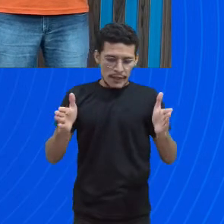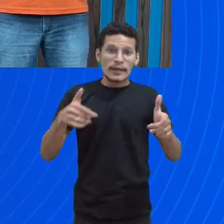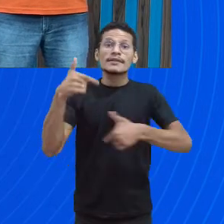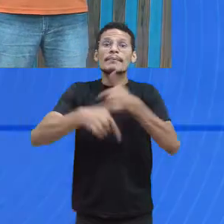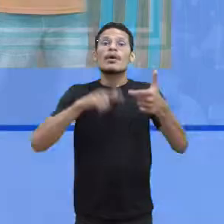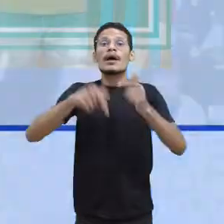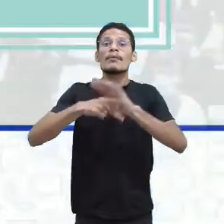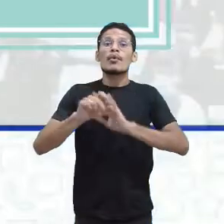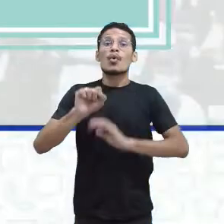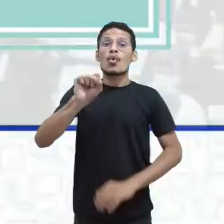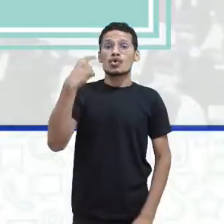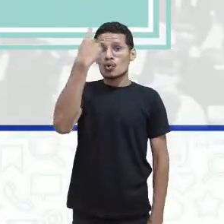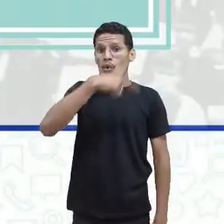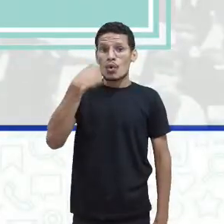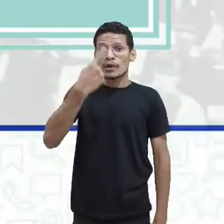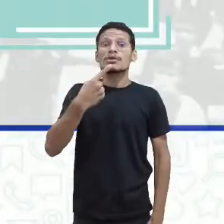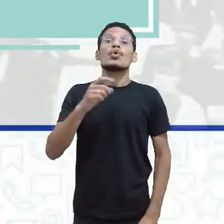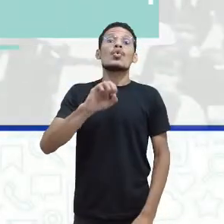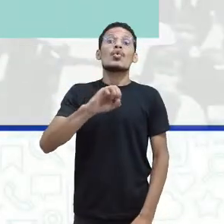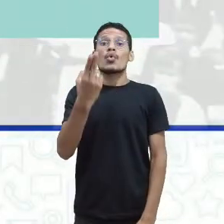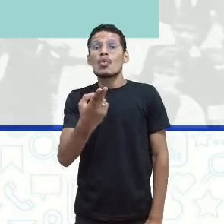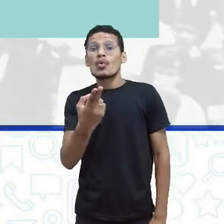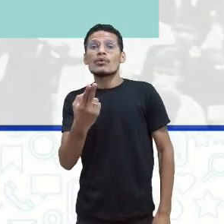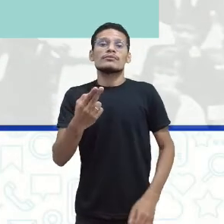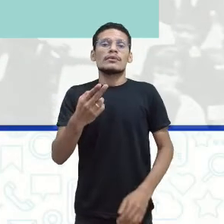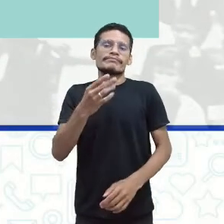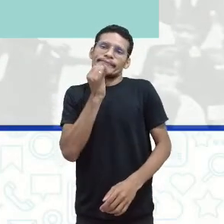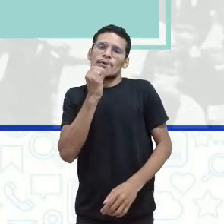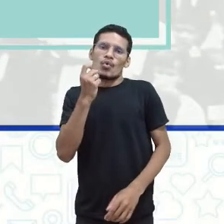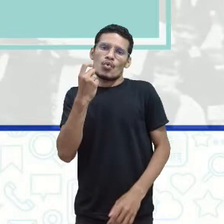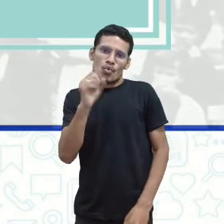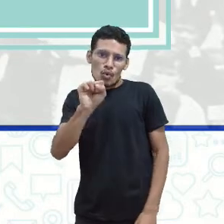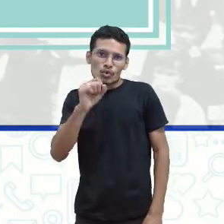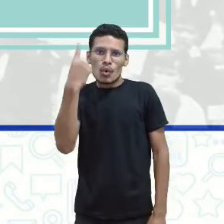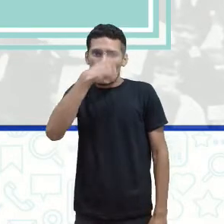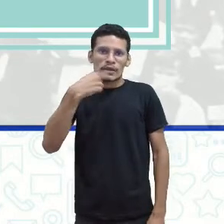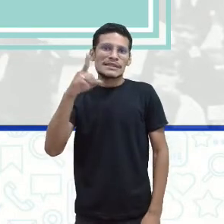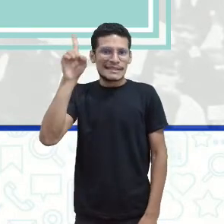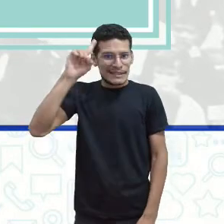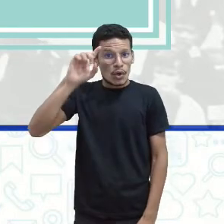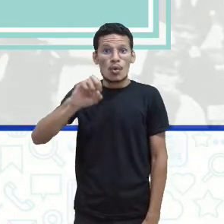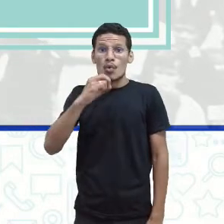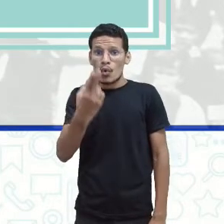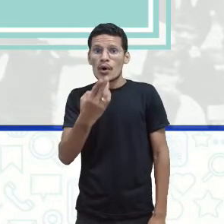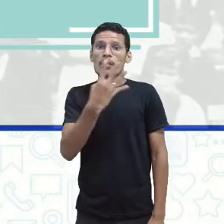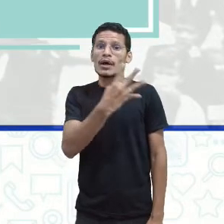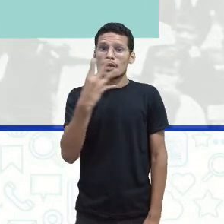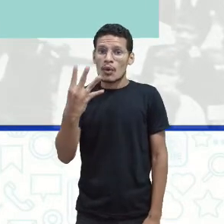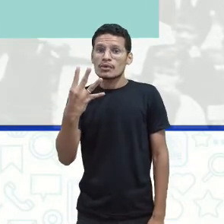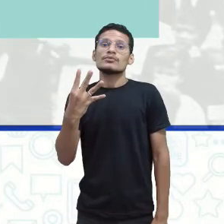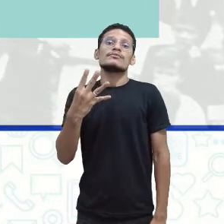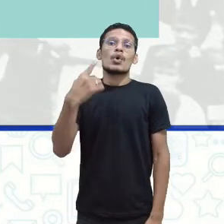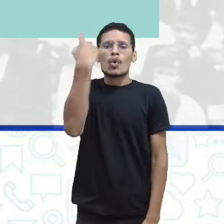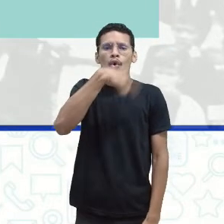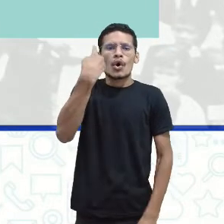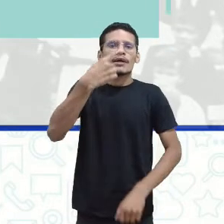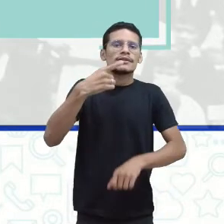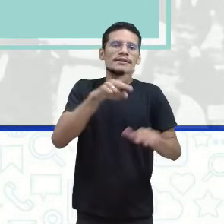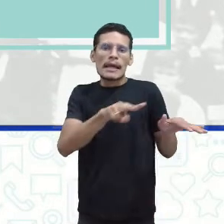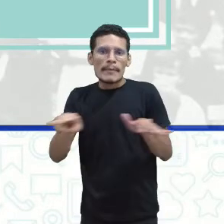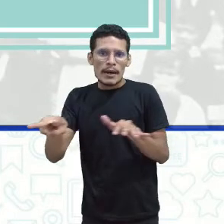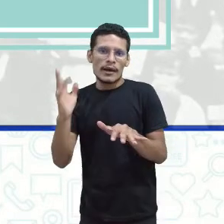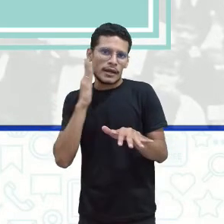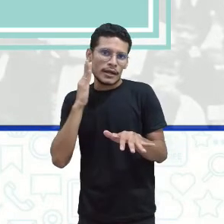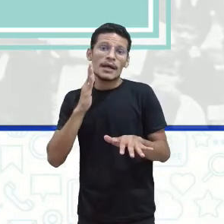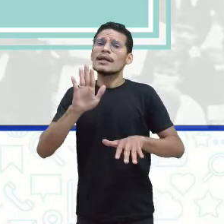8 horas diárias ou 44 horas semanais. Isso vai ser negociado, né? Então, dependendo da profissão, dependendo da categoria,